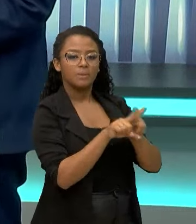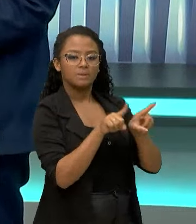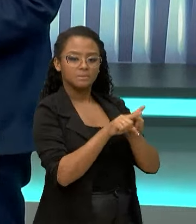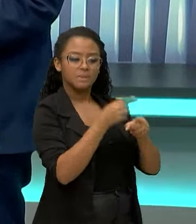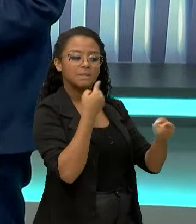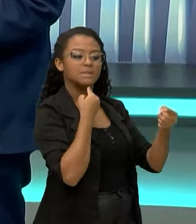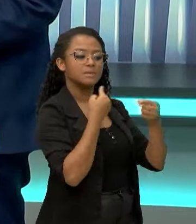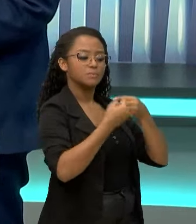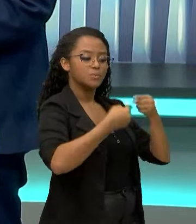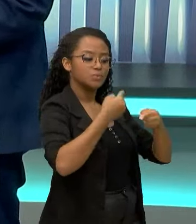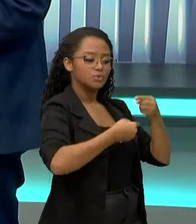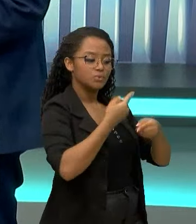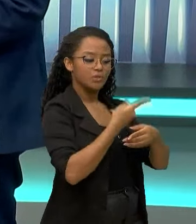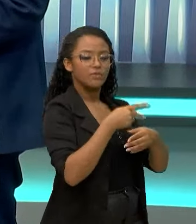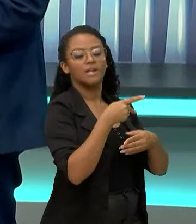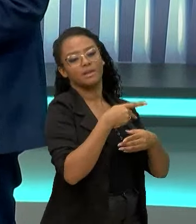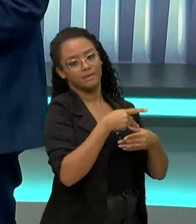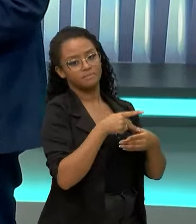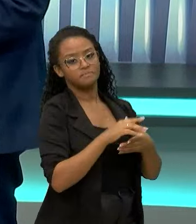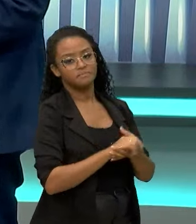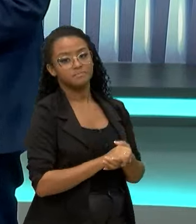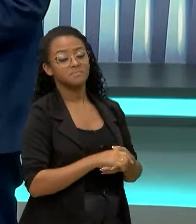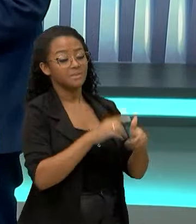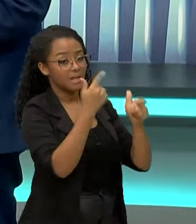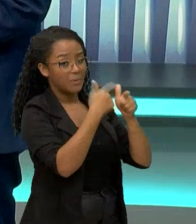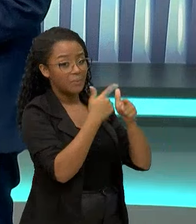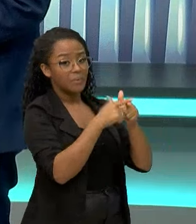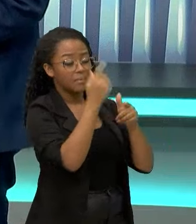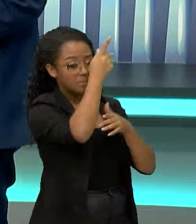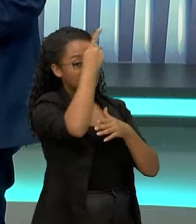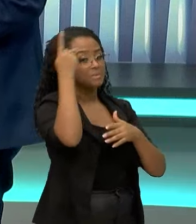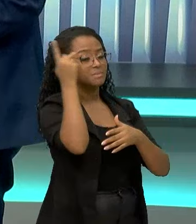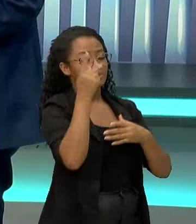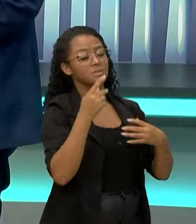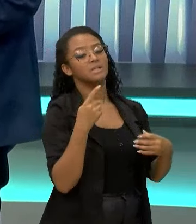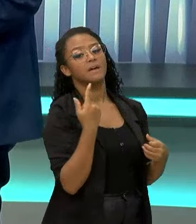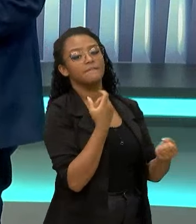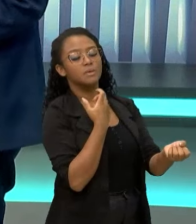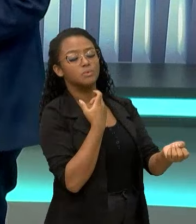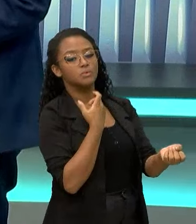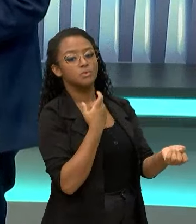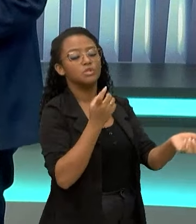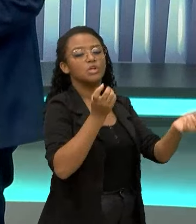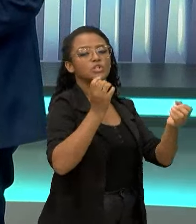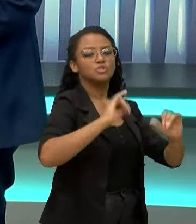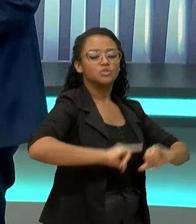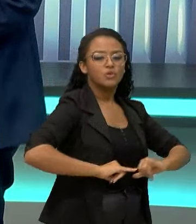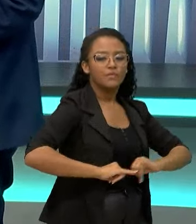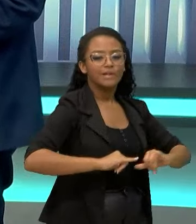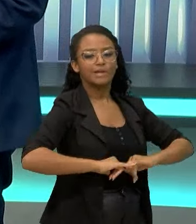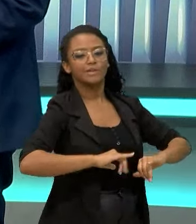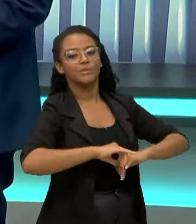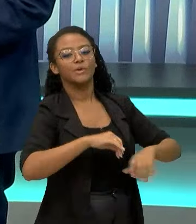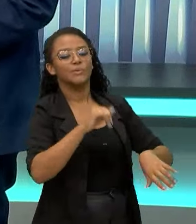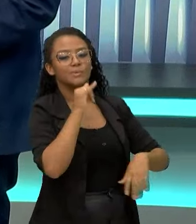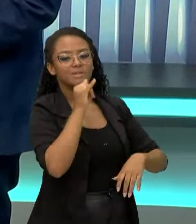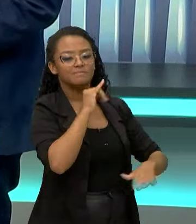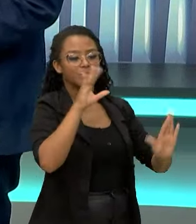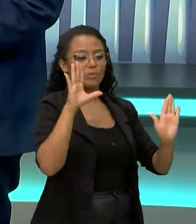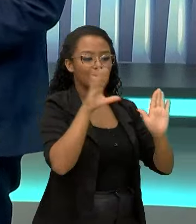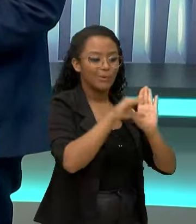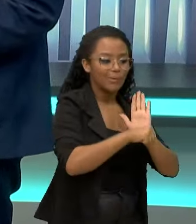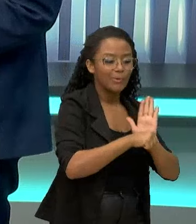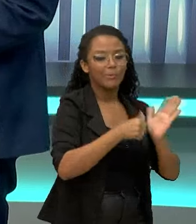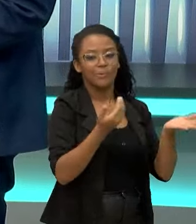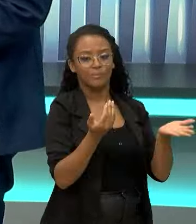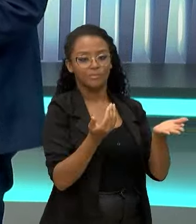Balanço Geral. Hoje, infelizmente, é um problema que muitas pessoas vêm sofrendo com invasões, com furtos, com assaltos à mão armada.